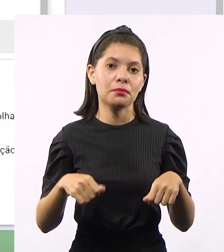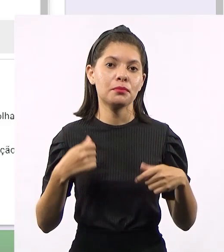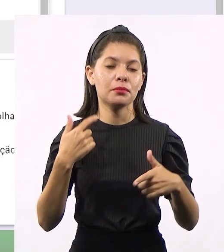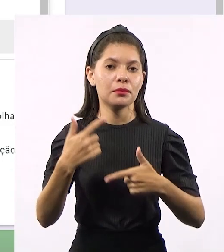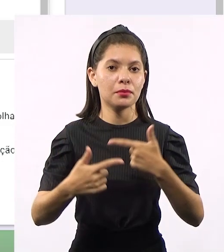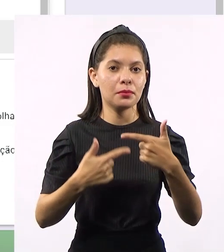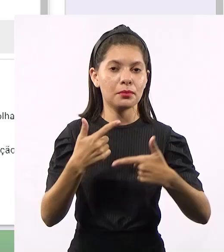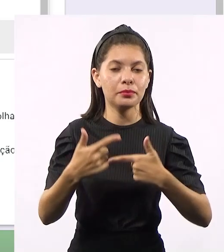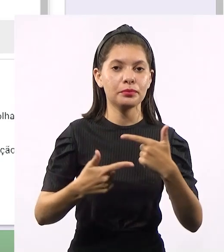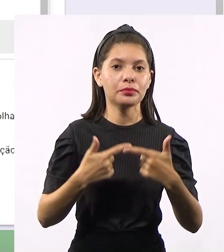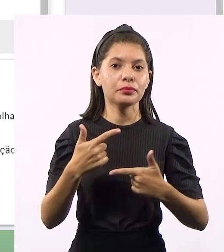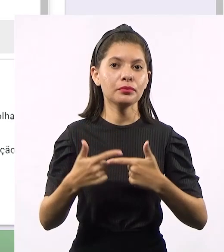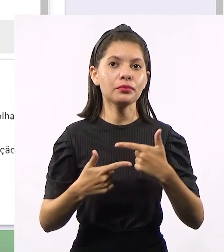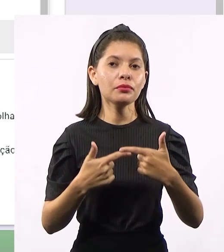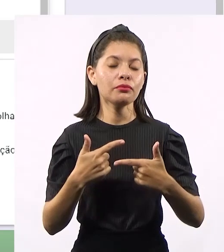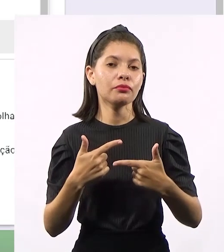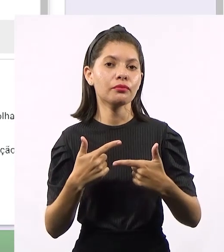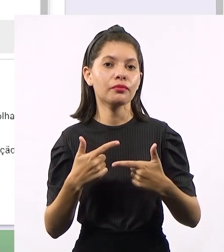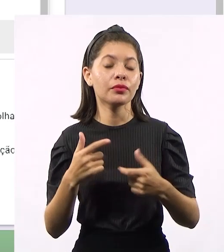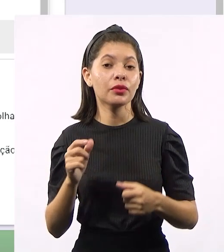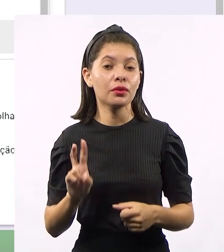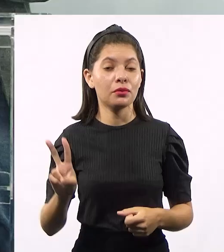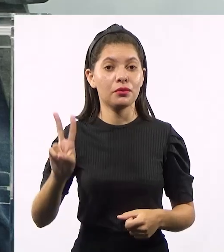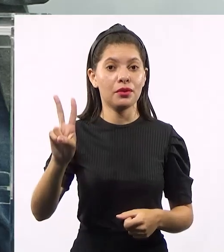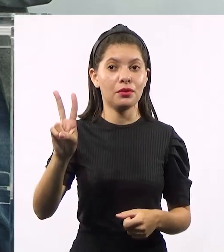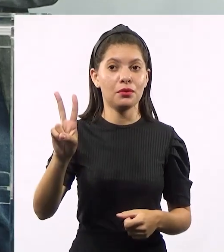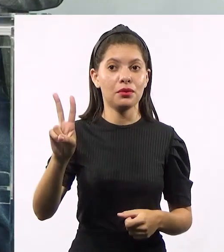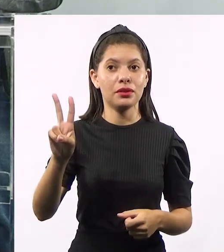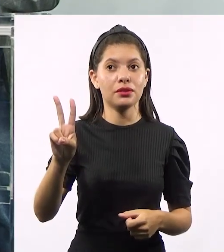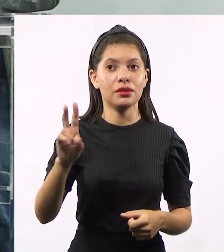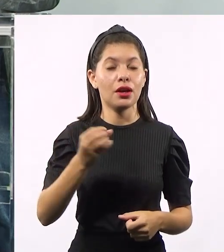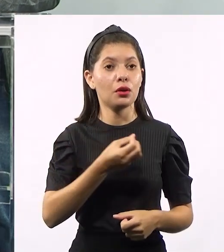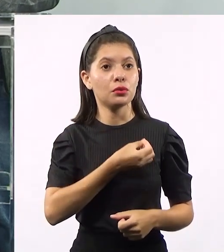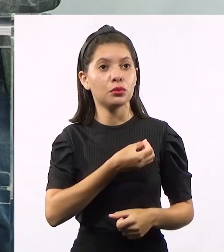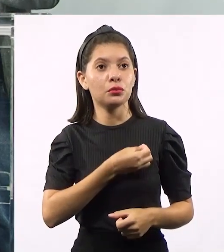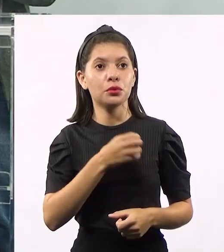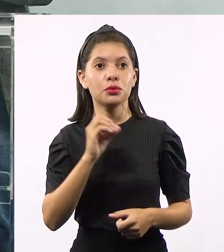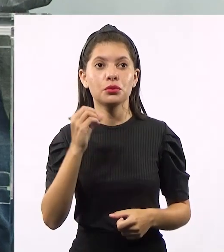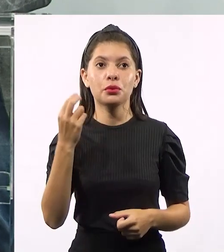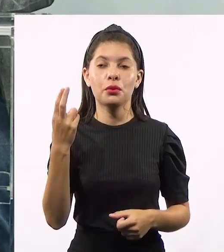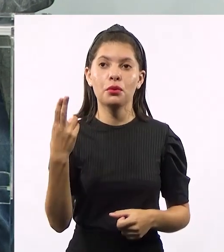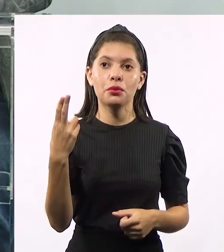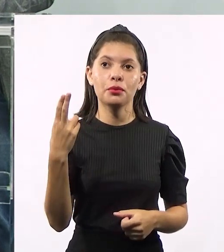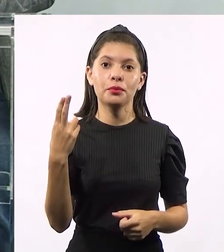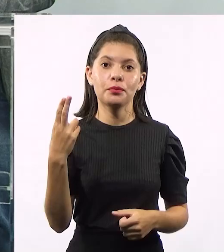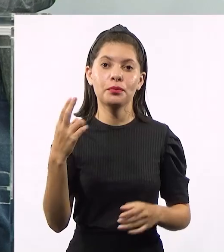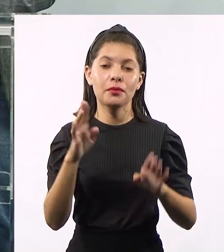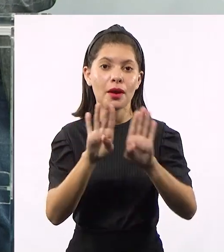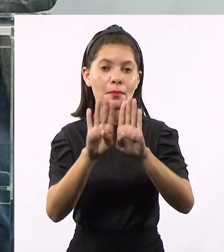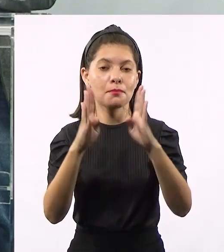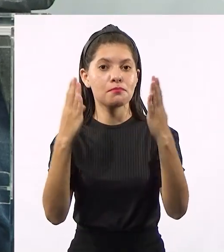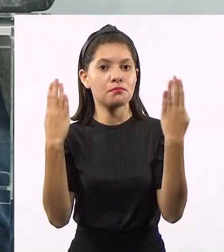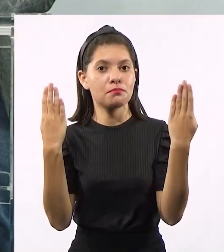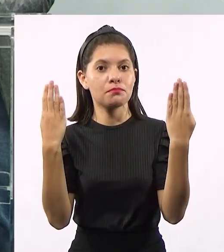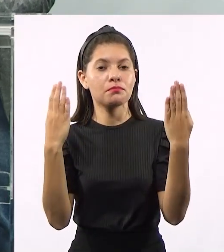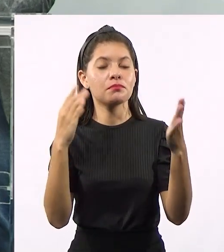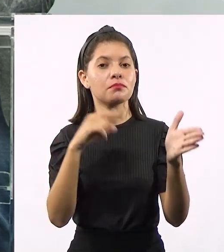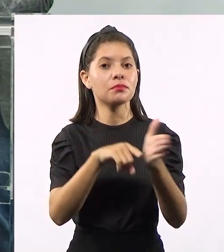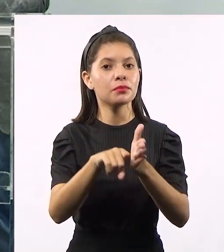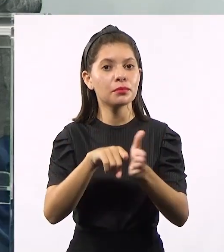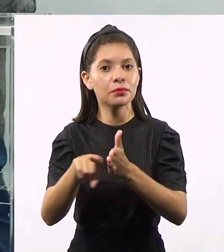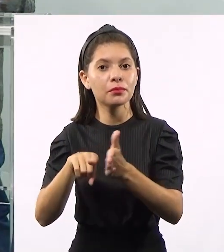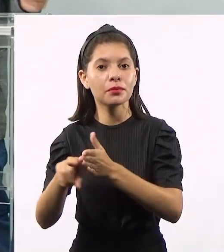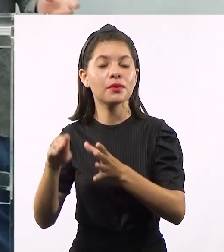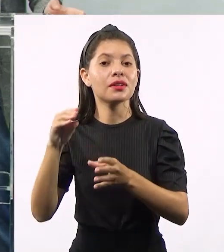colocar faixas de valores para a gente coletar isso, ou deixar essa pergunta em aberto, que ele insira os